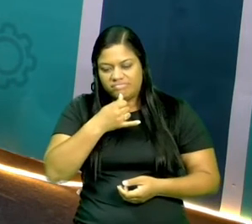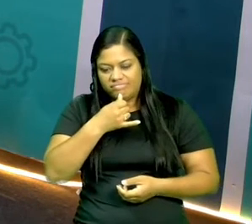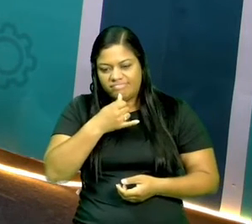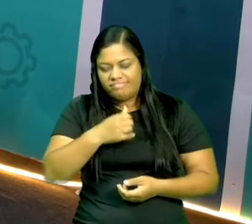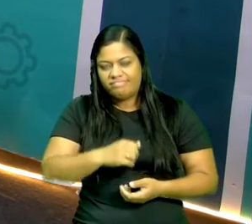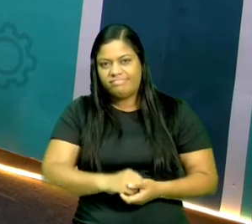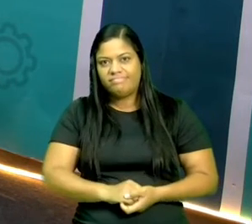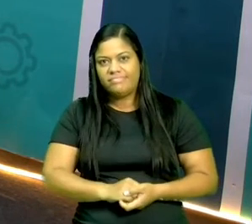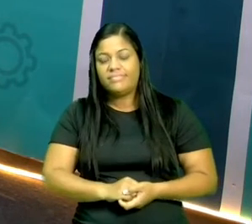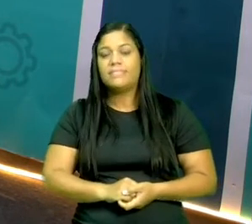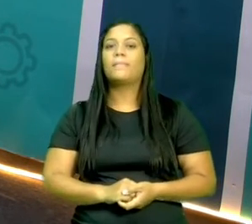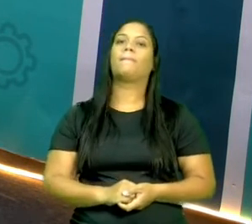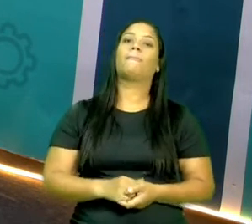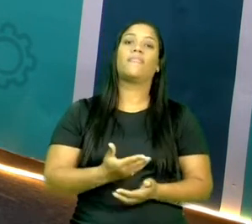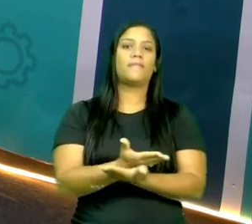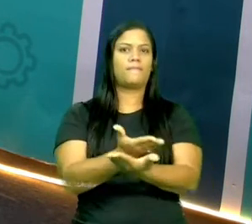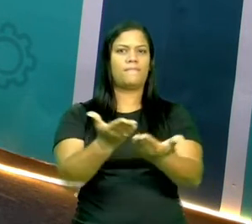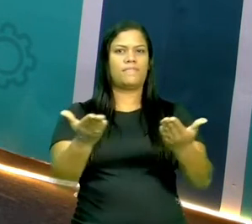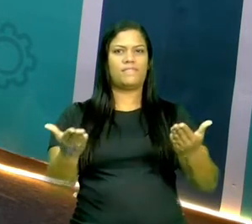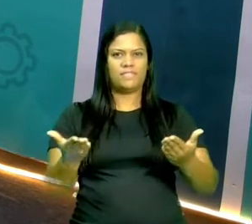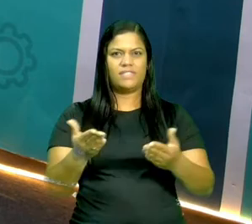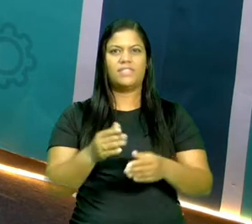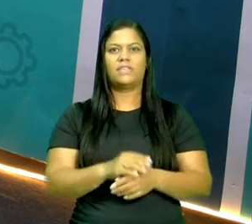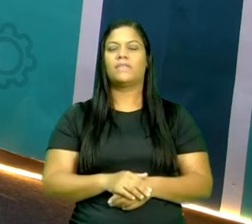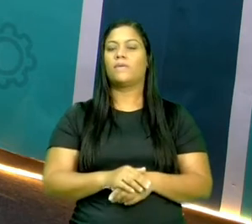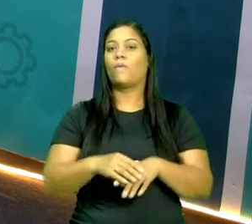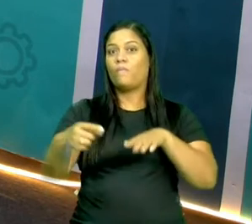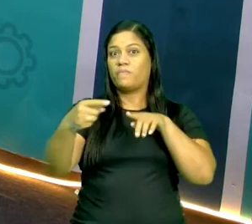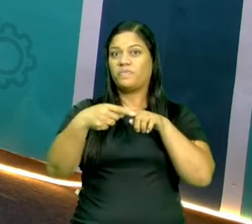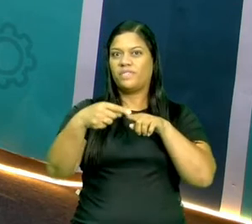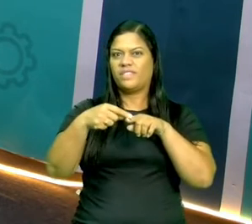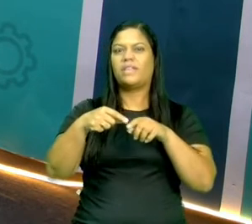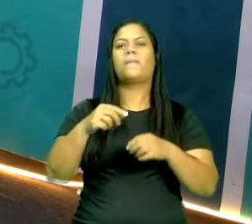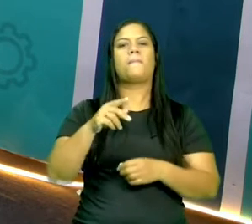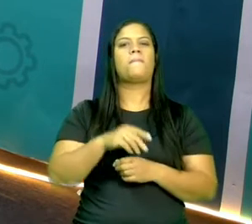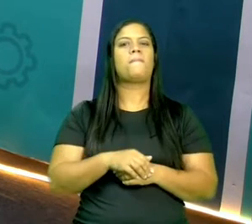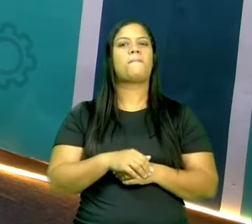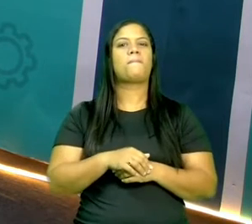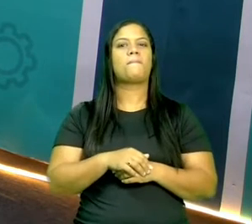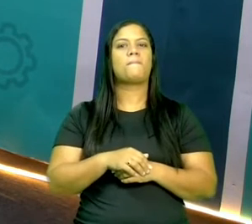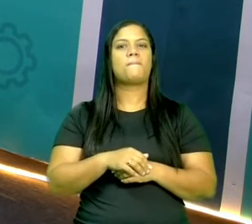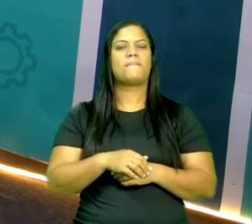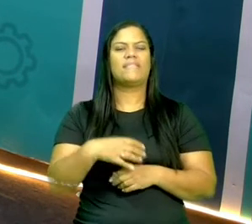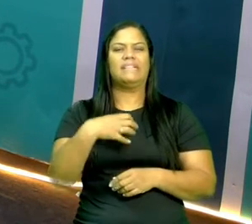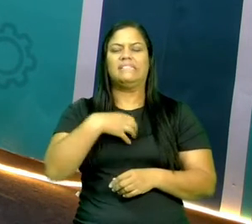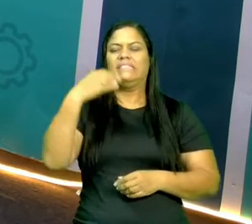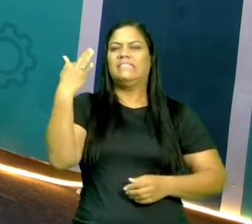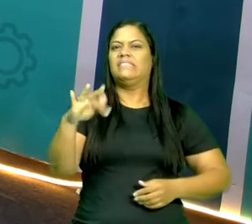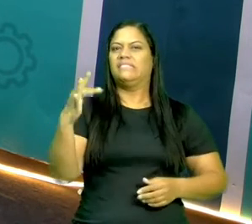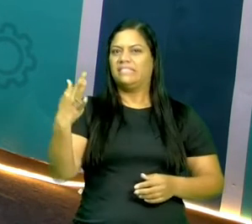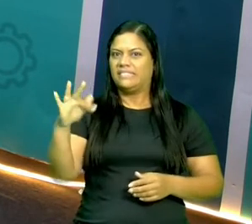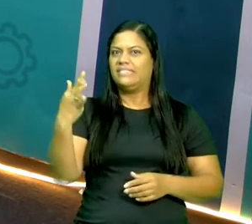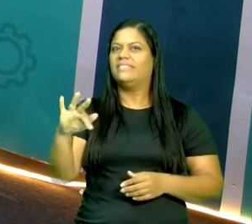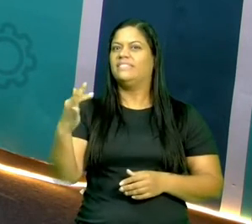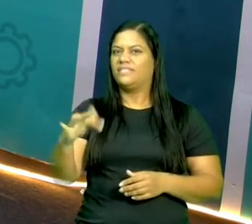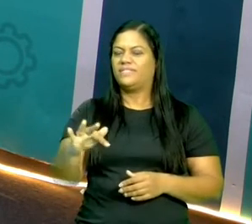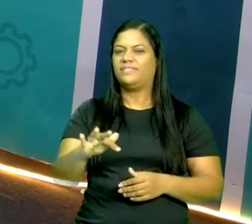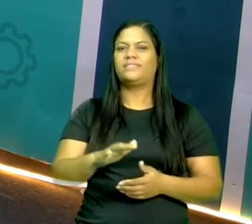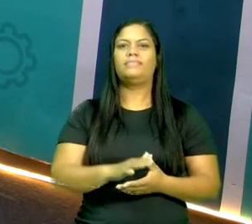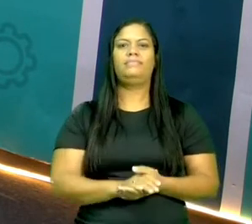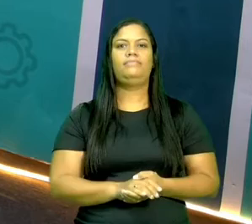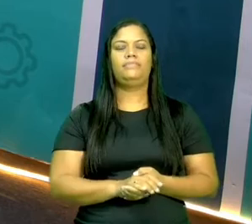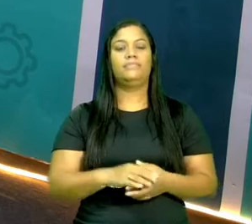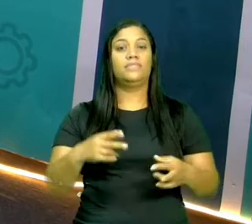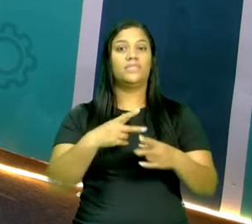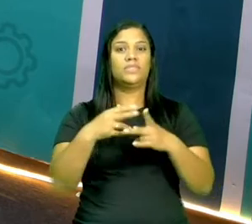Chateados, não é isso? Quando vocês machucam o dedinho, sentem dor, né? E quando